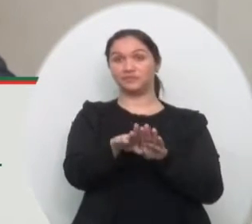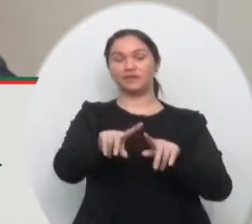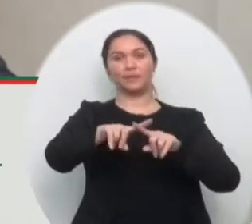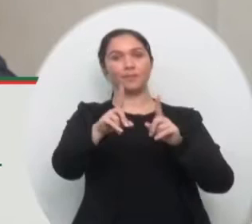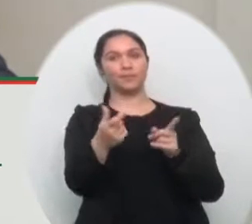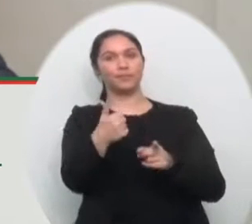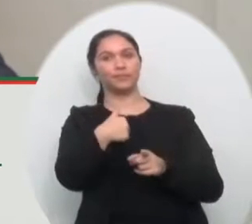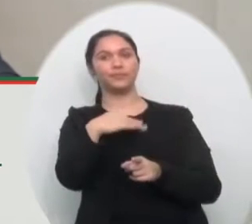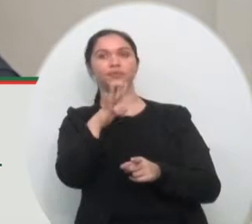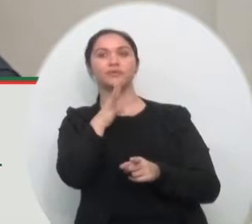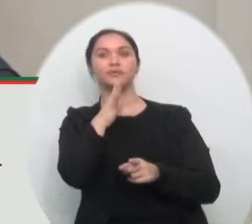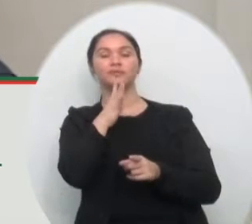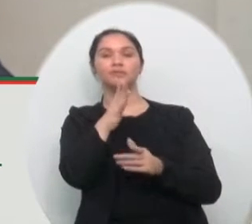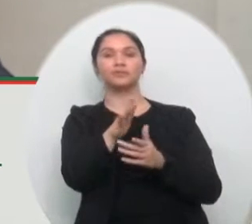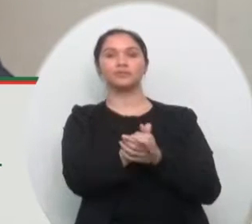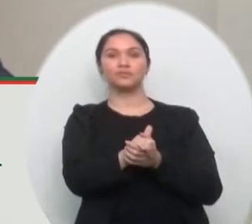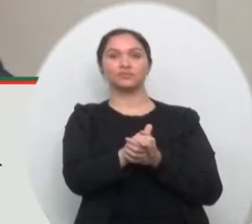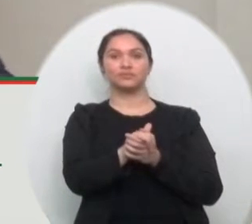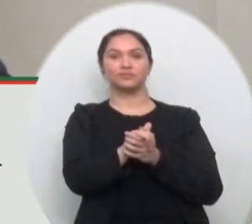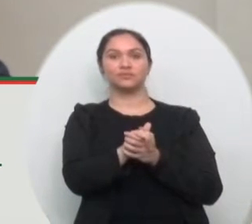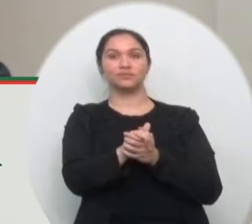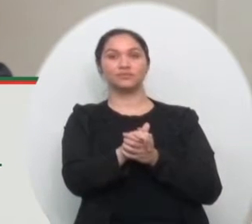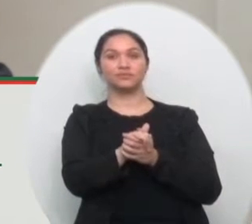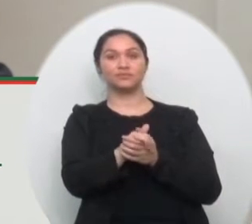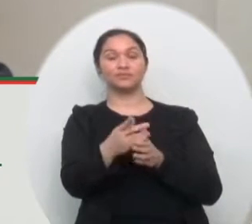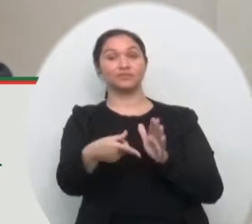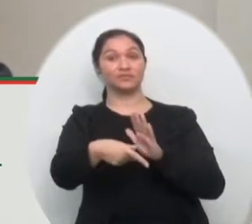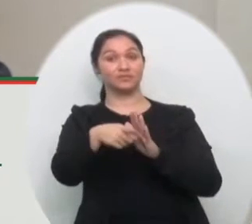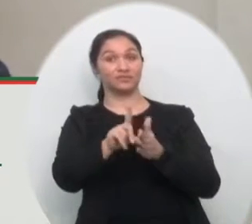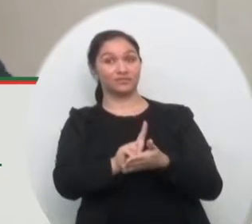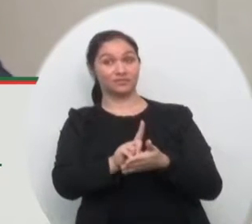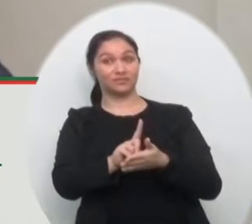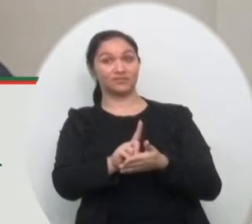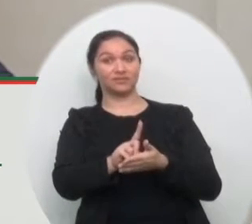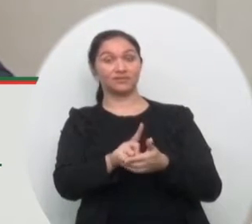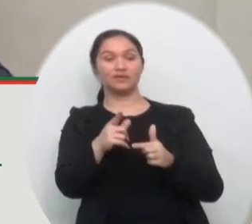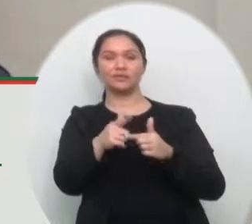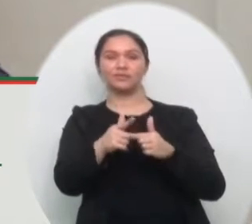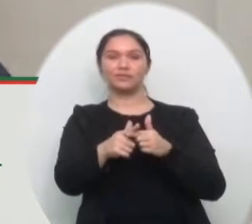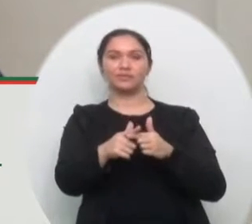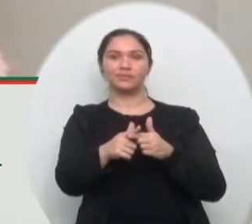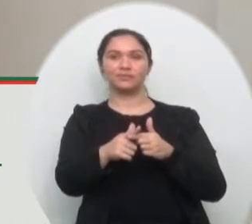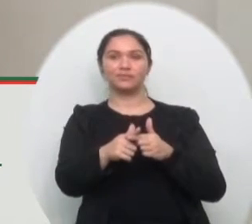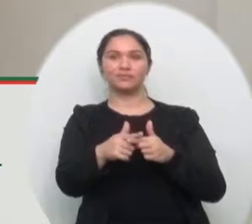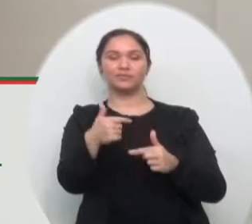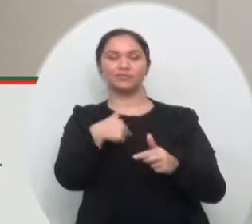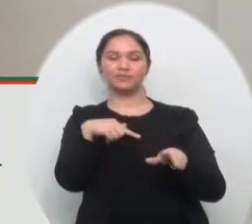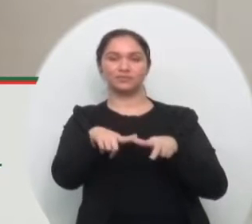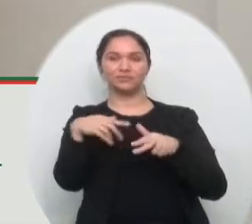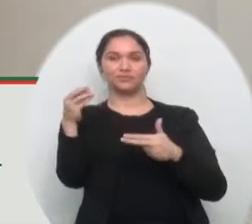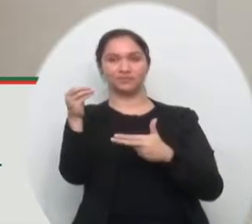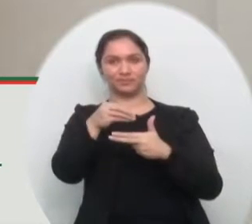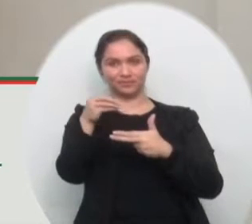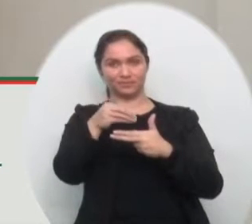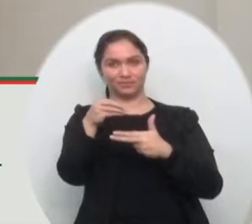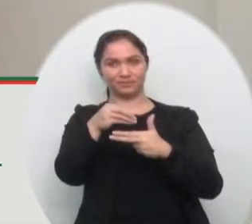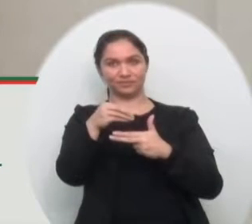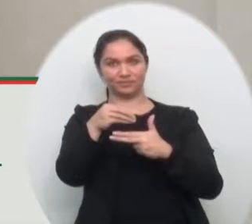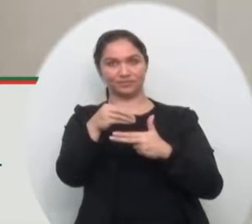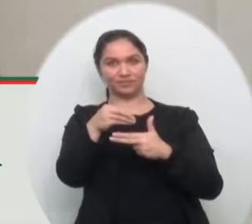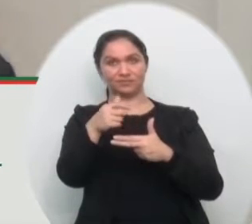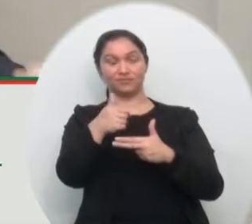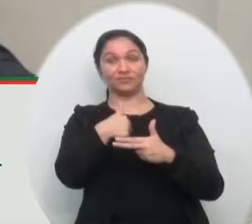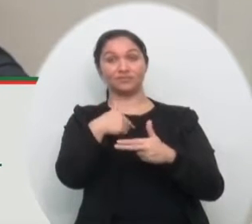conhecia anteriormente a isso, dos corredores da nossa Unesc, que também tenho orgulho de fazer parte da comunidade, da família